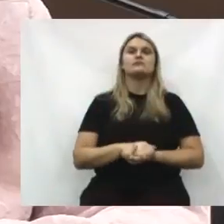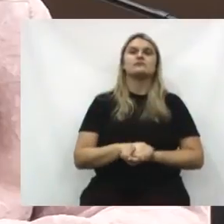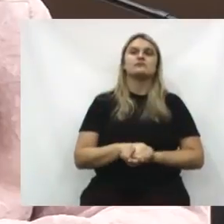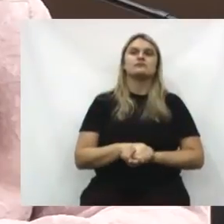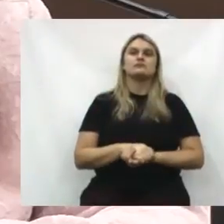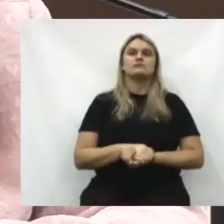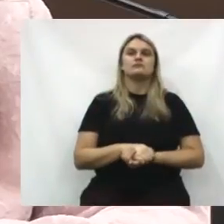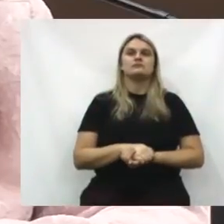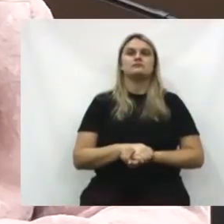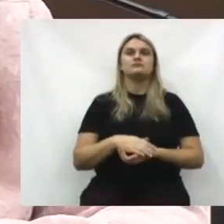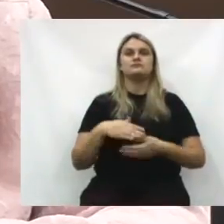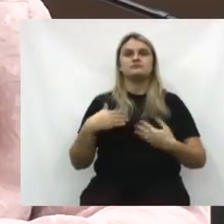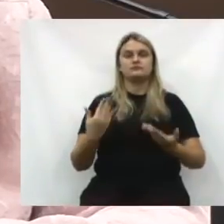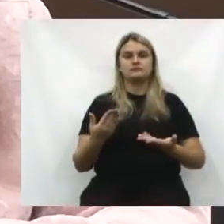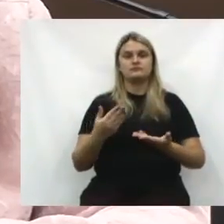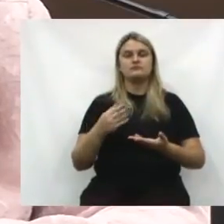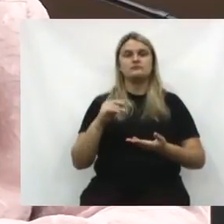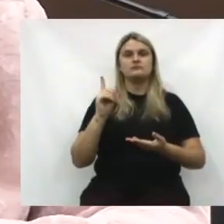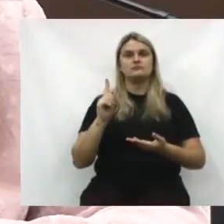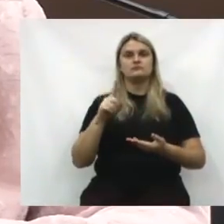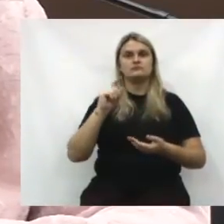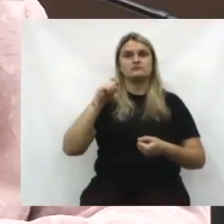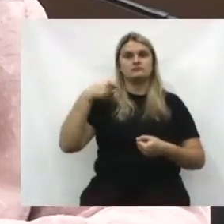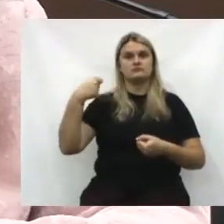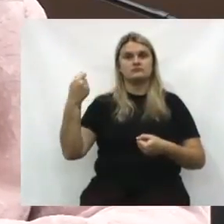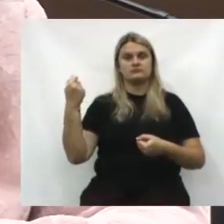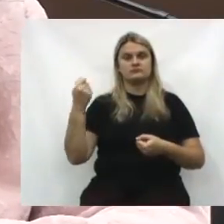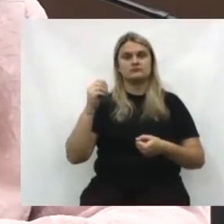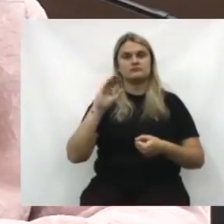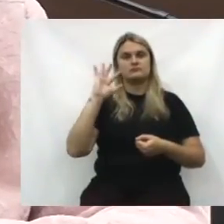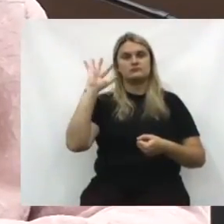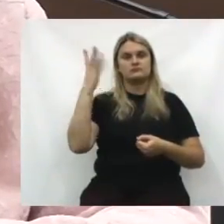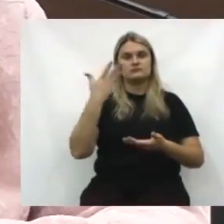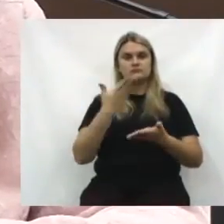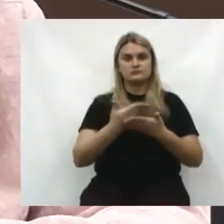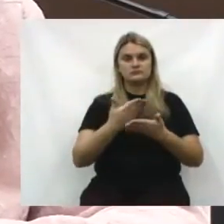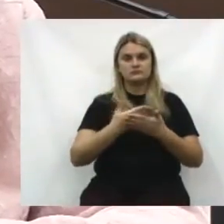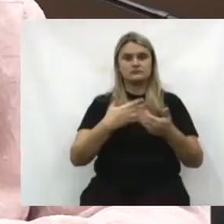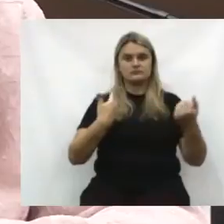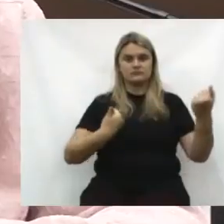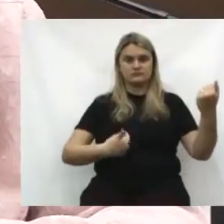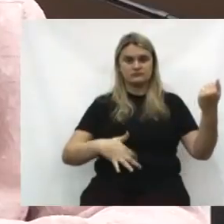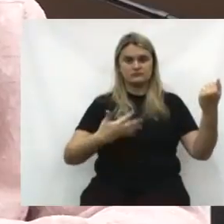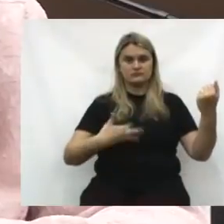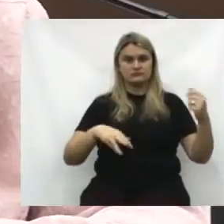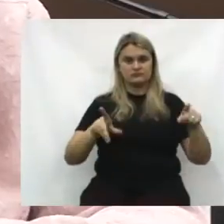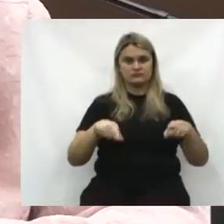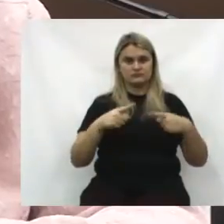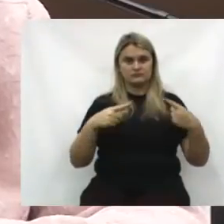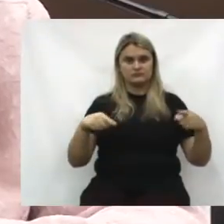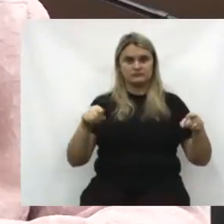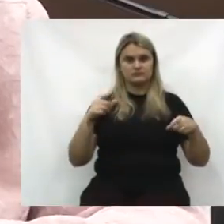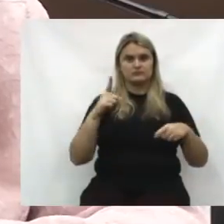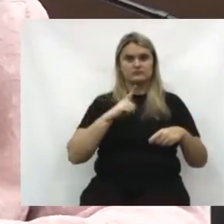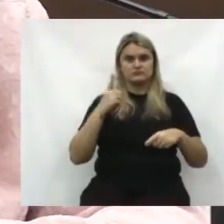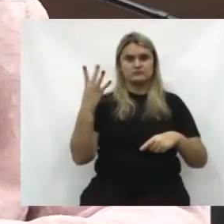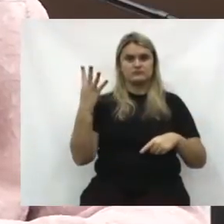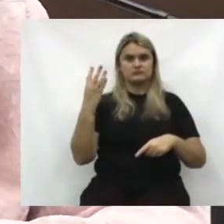e preparada para tais atividades, considerando que na associação acontecem aulas de